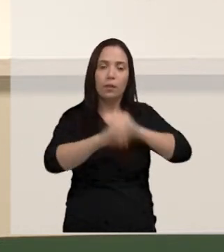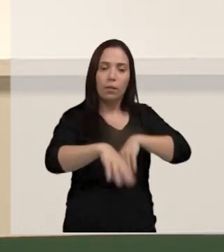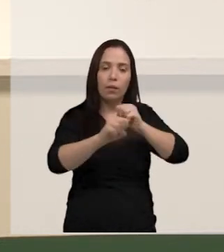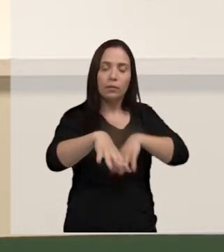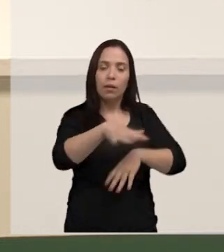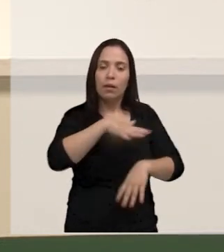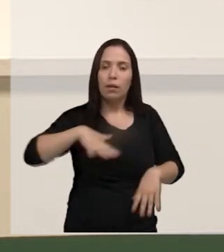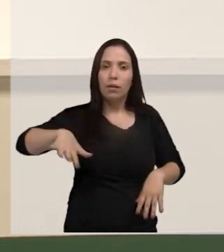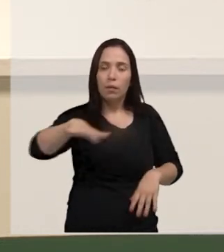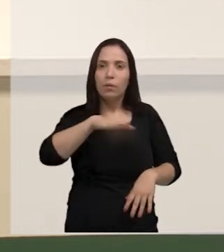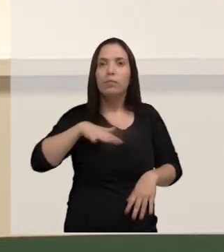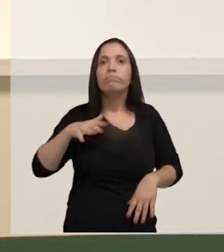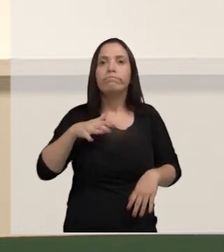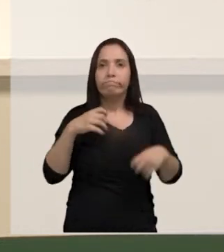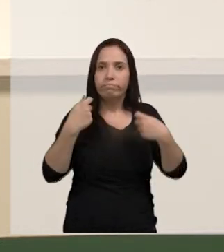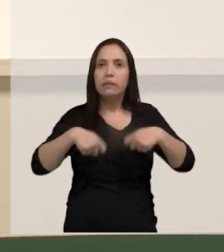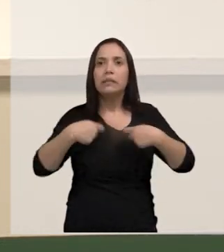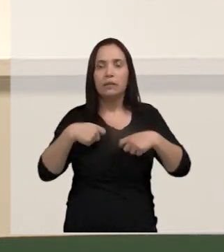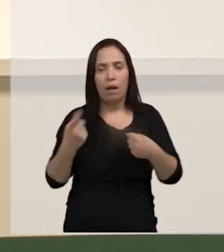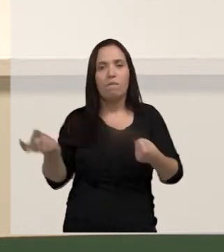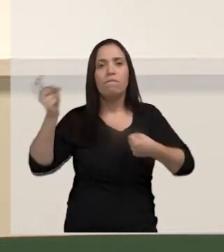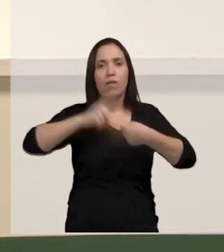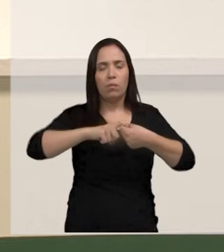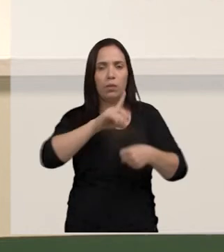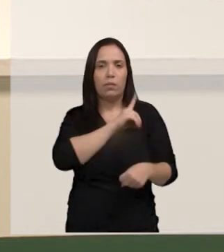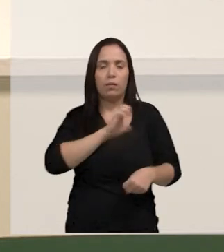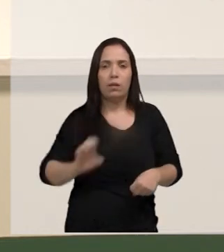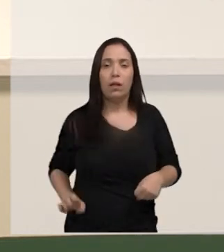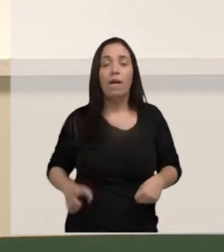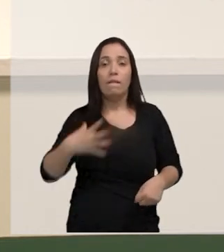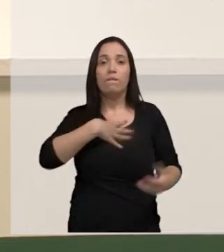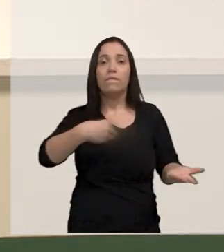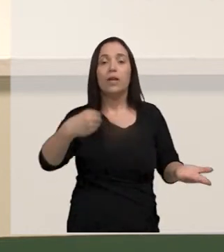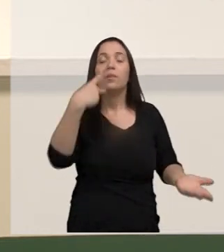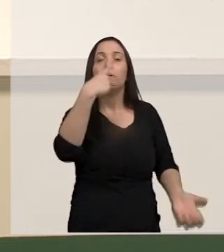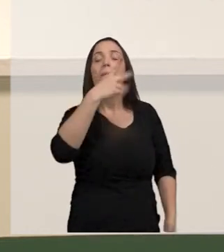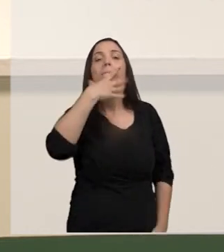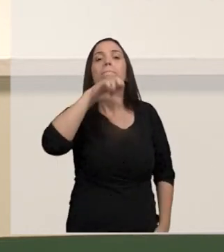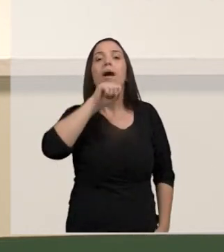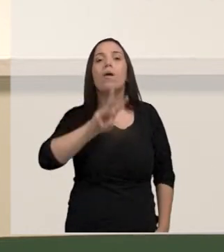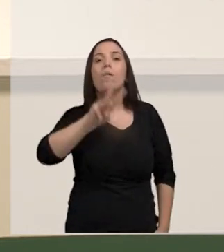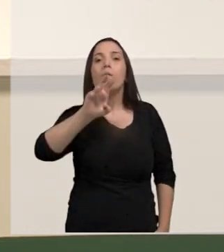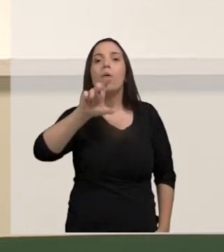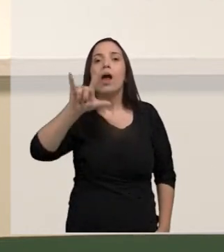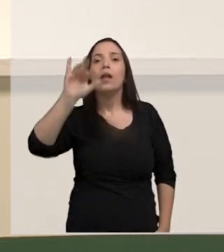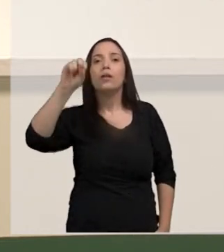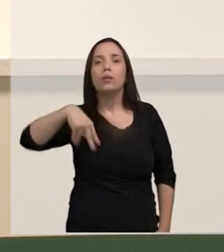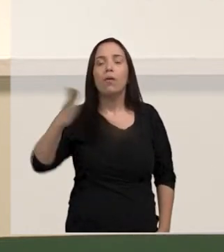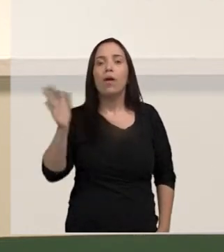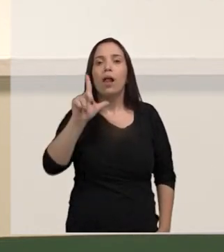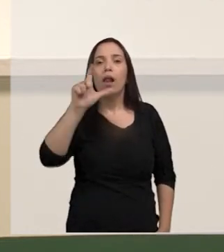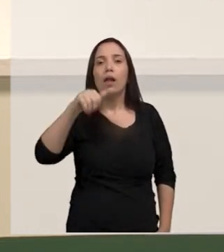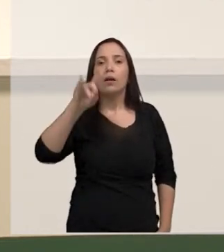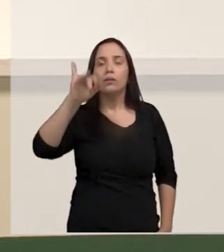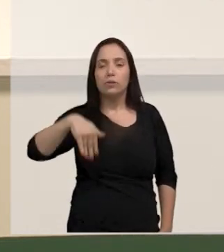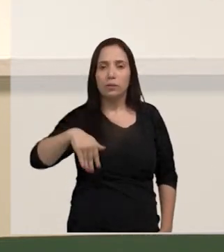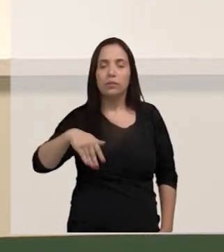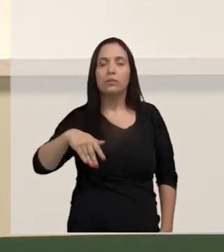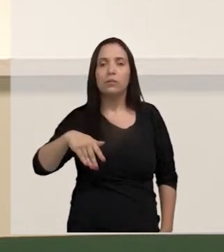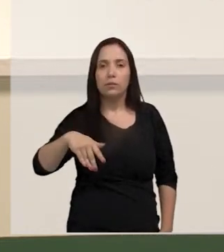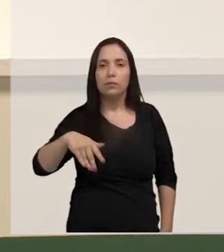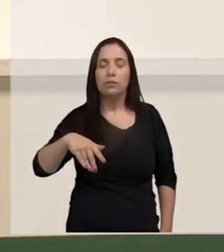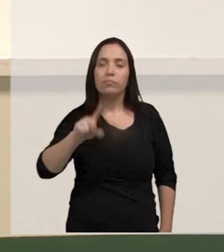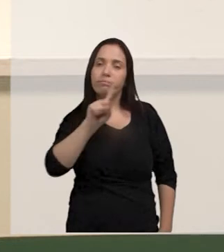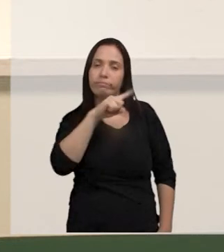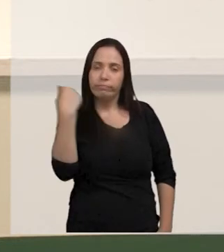né, Luiz? Sem dúvida, que merece voltar para a Câmara, filho do Hélio Landim, lembra? Hélio Landim, grande liderança, que